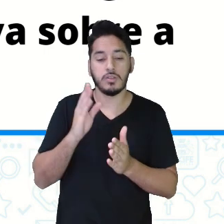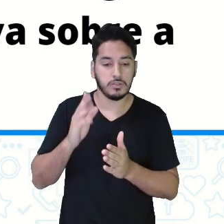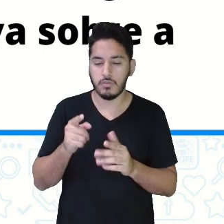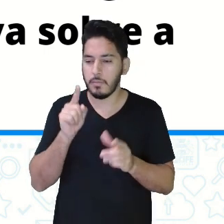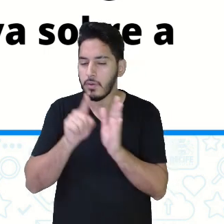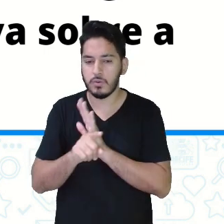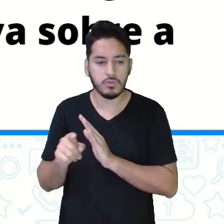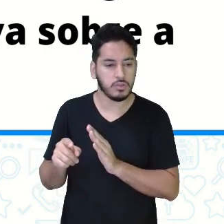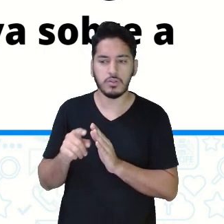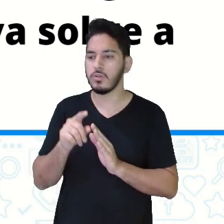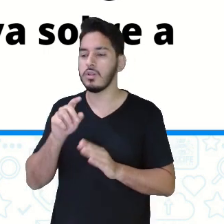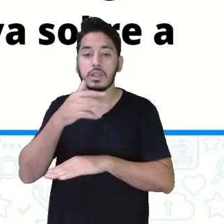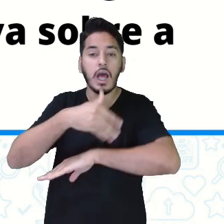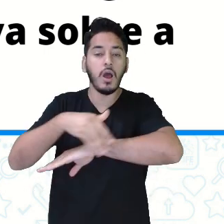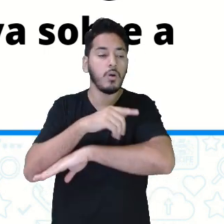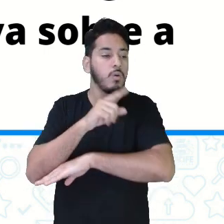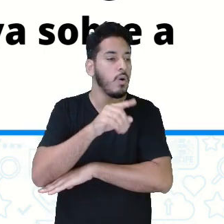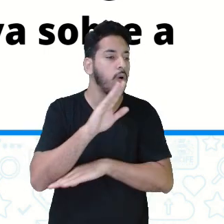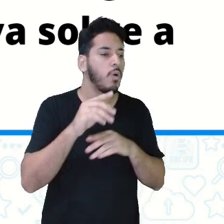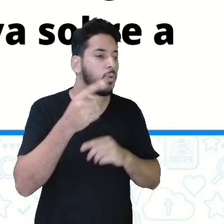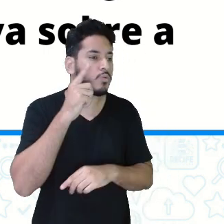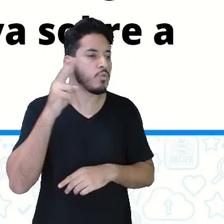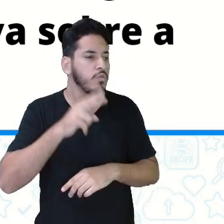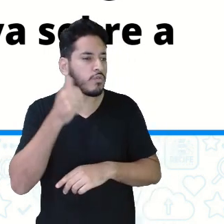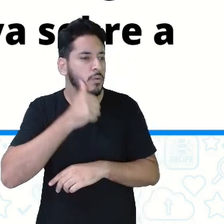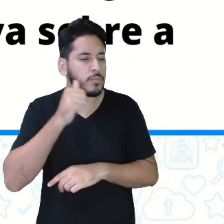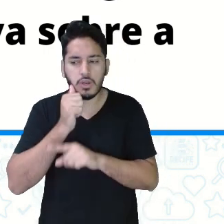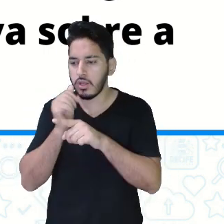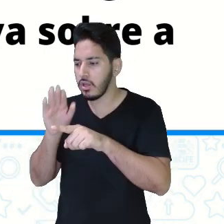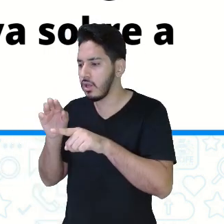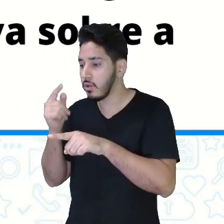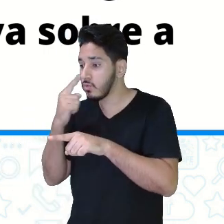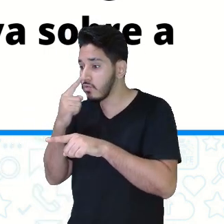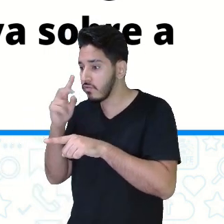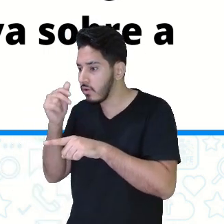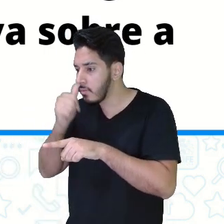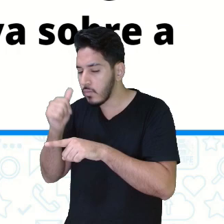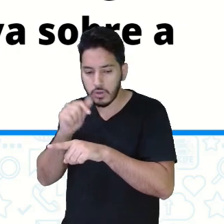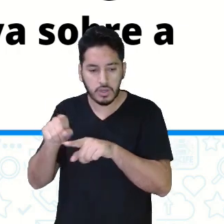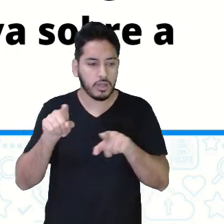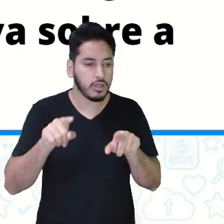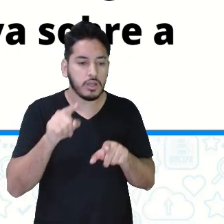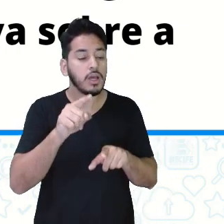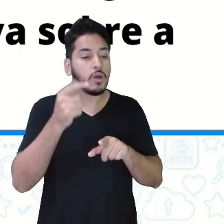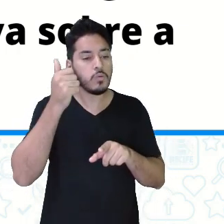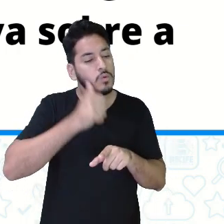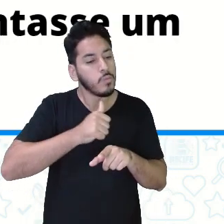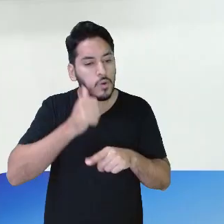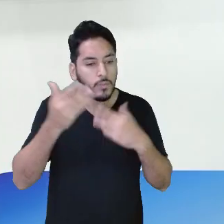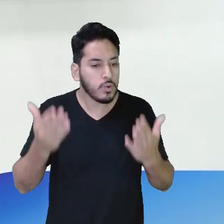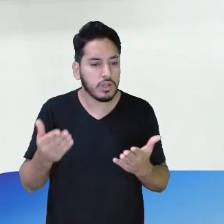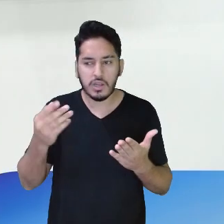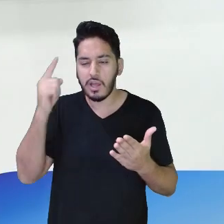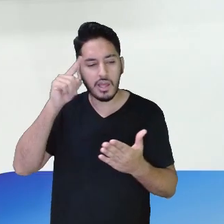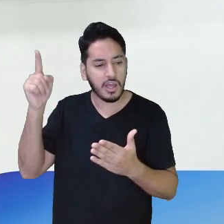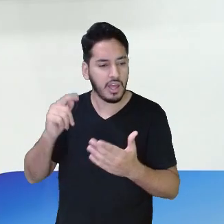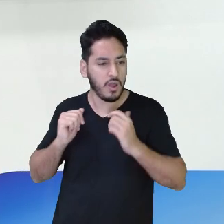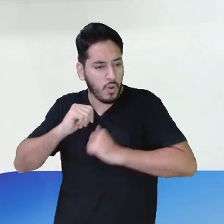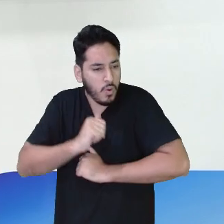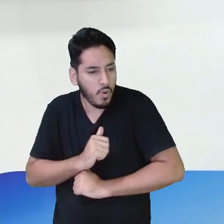moça. Na rua, no Largo da Matriz, em todo lugar. Interrogava sobre a moça e